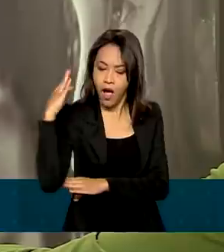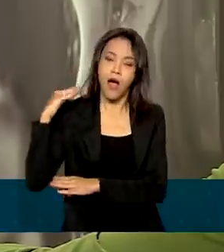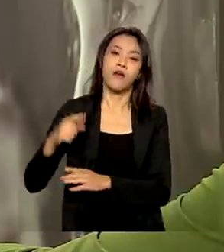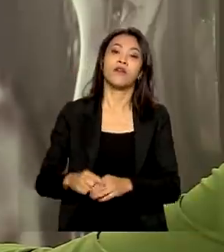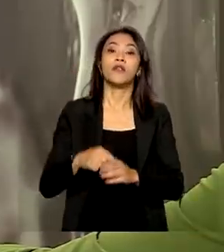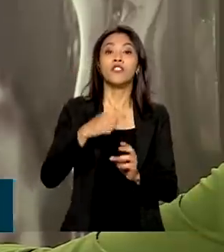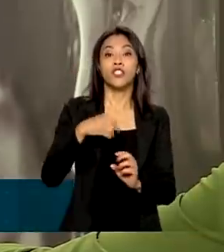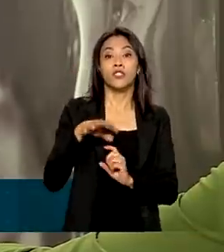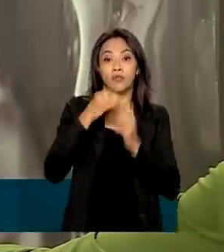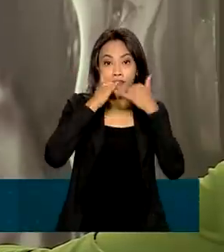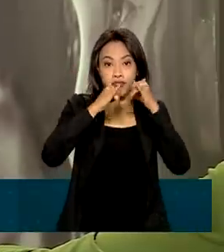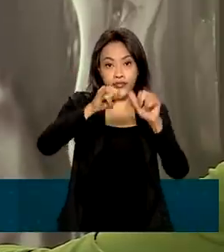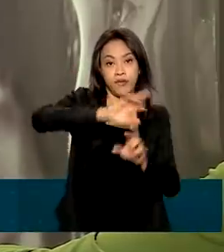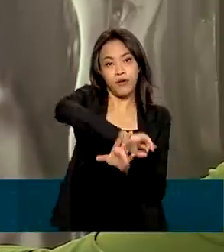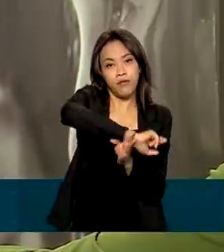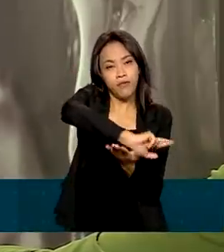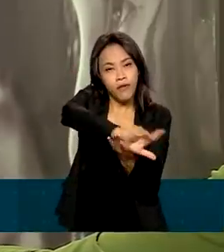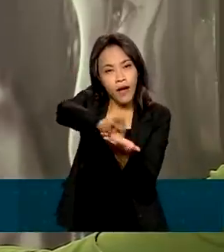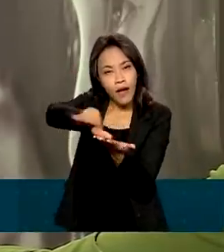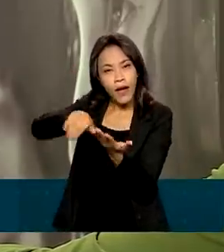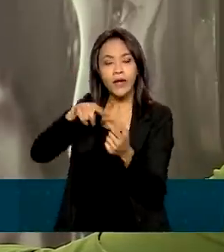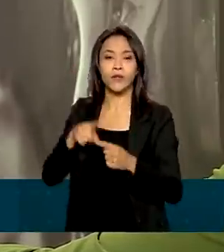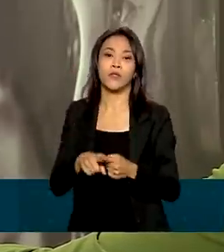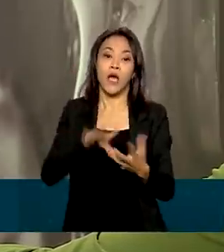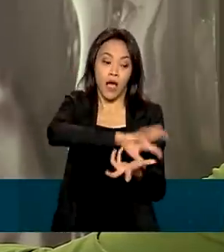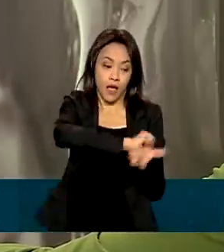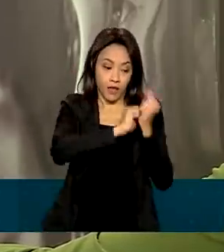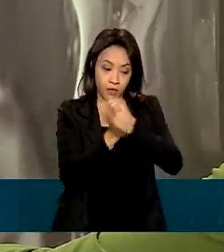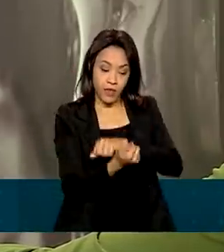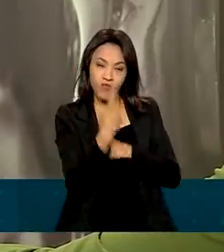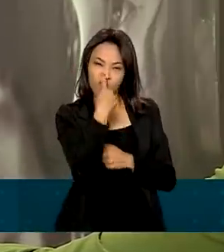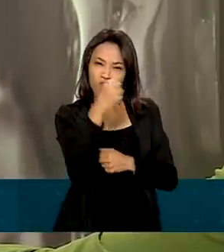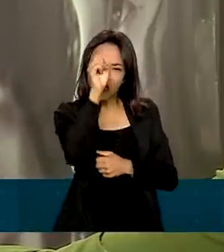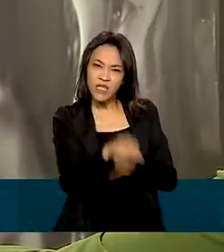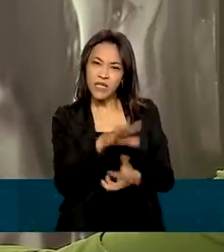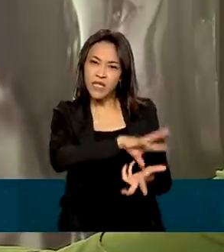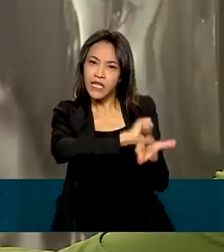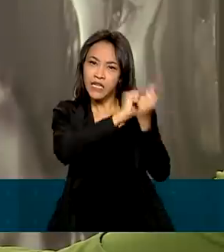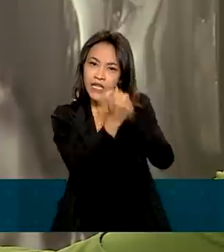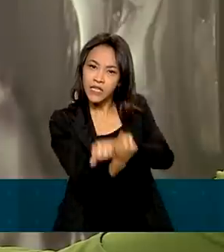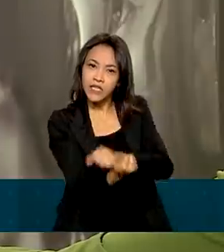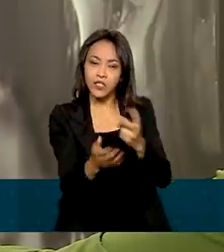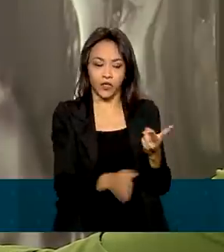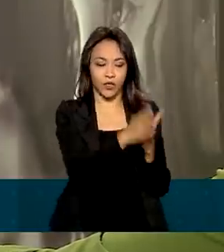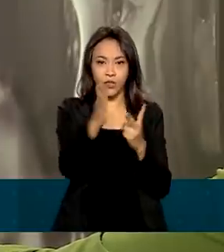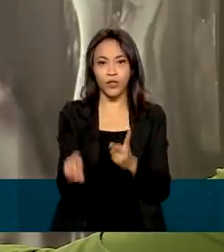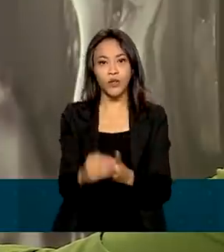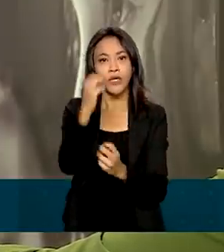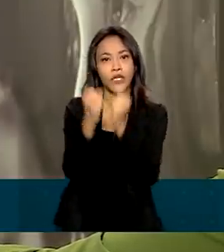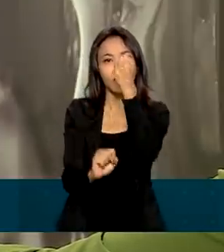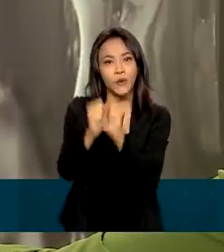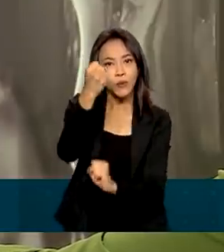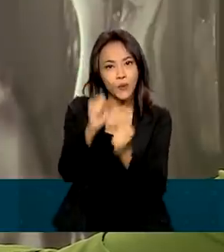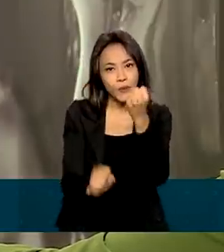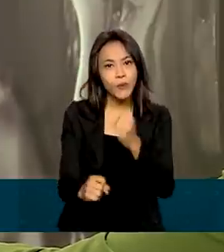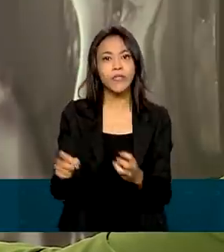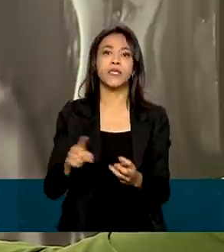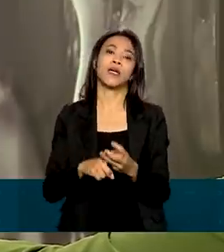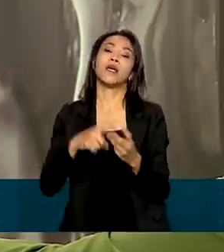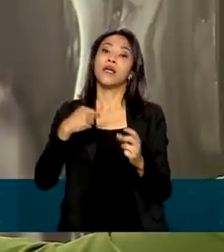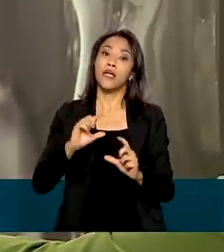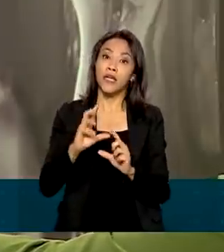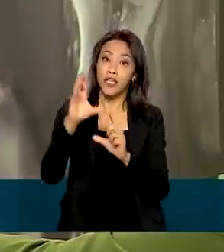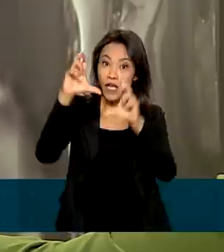de gestão e tratamento de lixo no caso do metano de indústria e Agricultura de baixa emissão